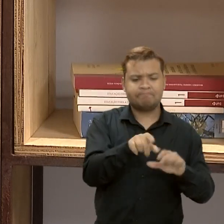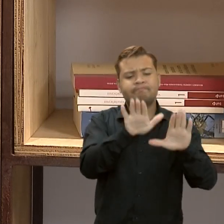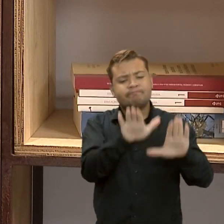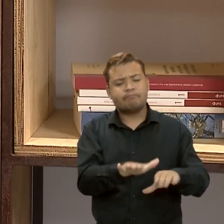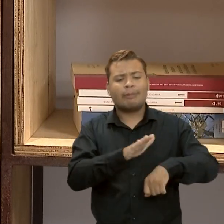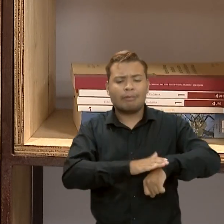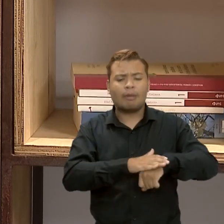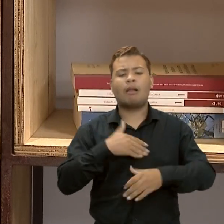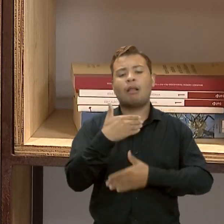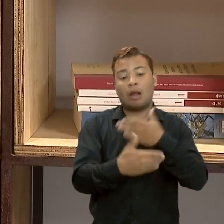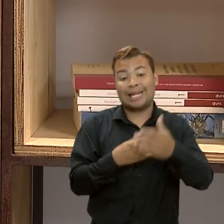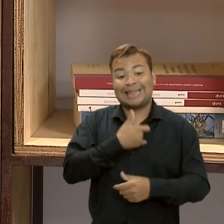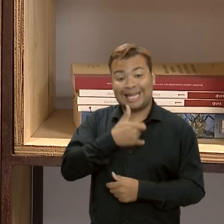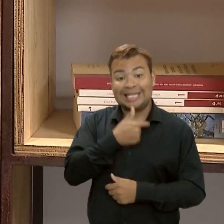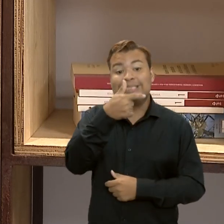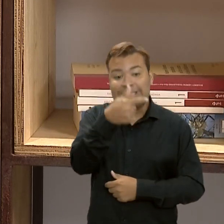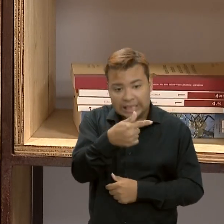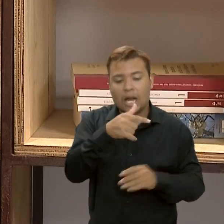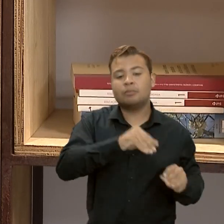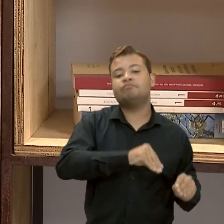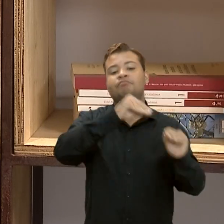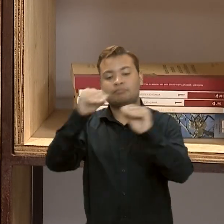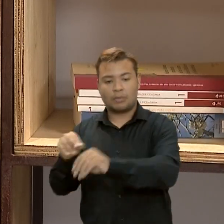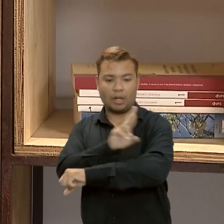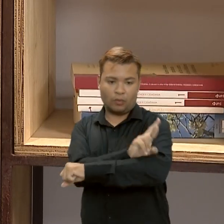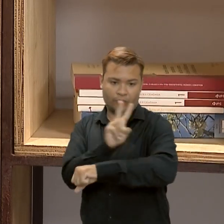menos ela ter uns 7 anos de idade, quando eles se deslocam para Rio Verde.